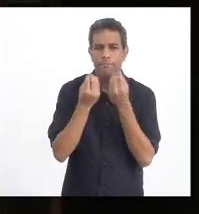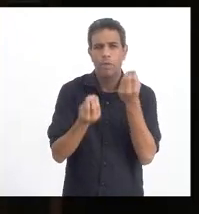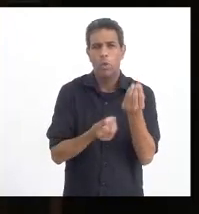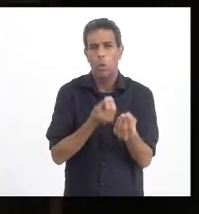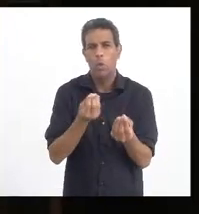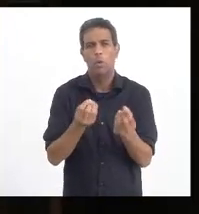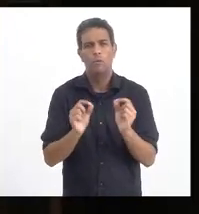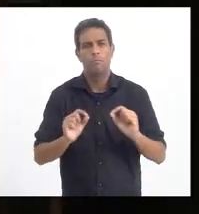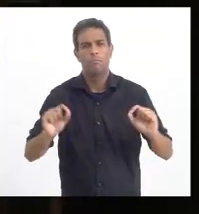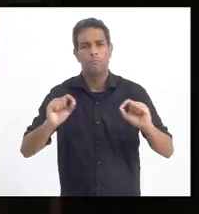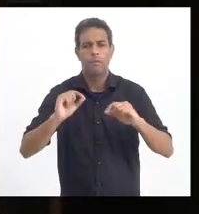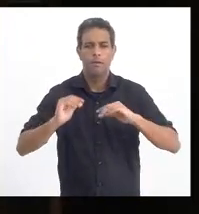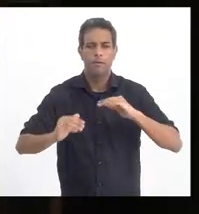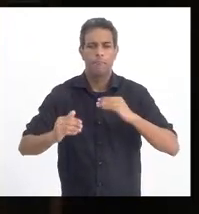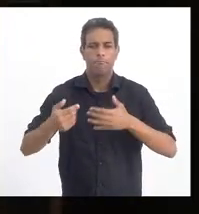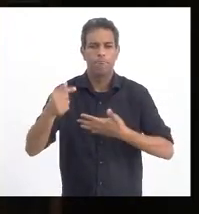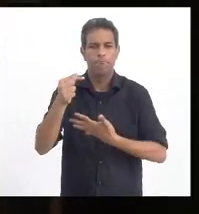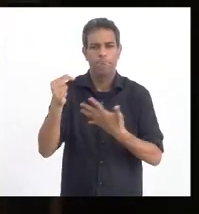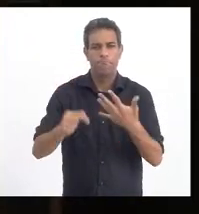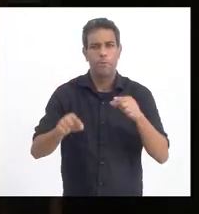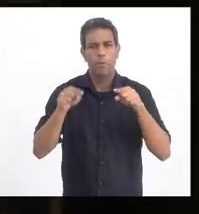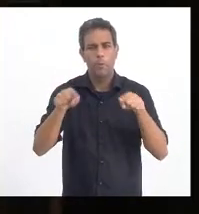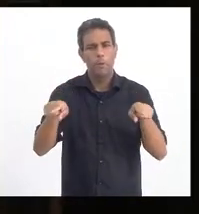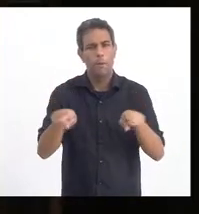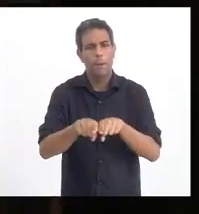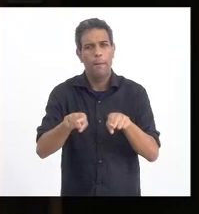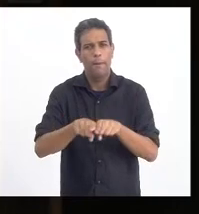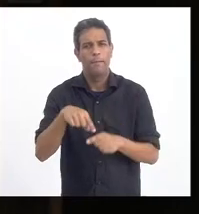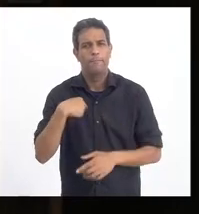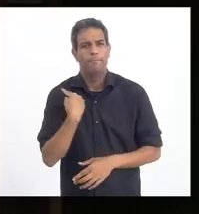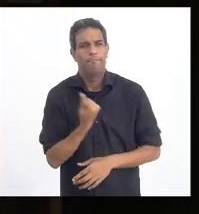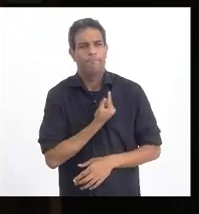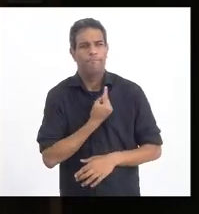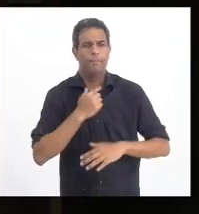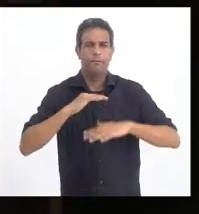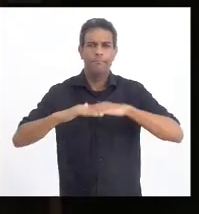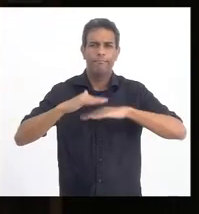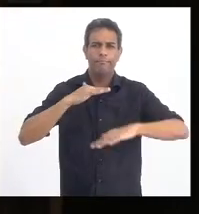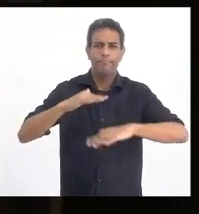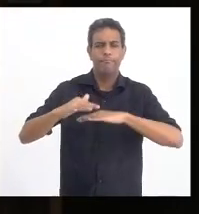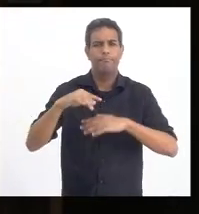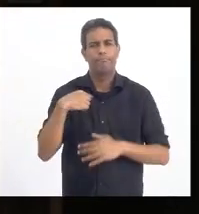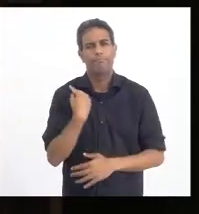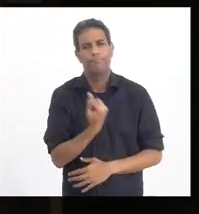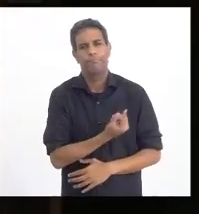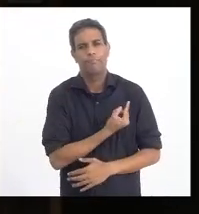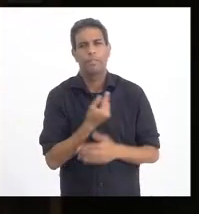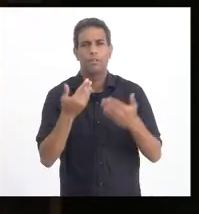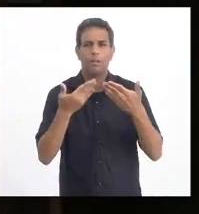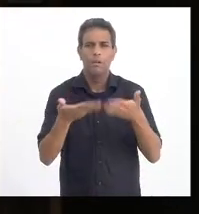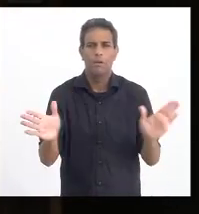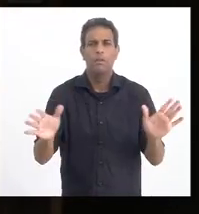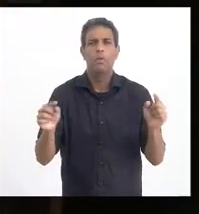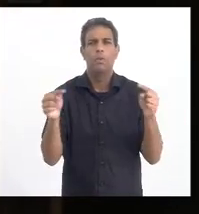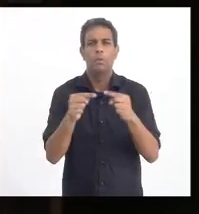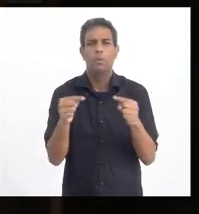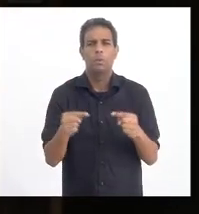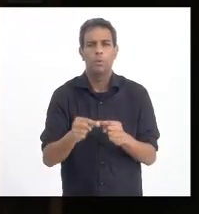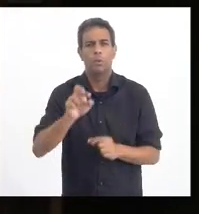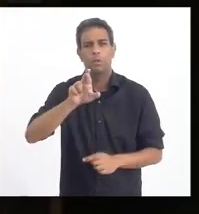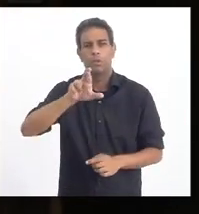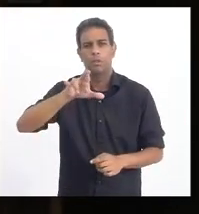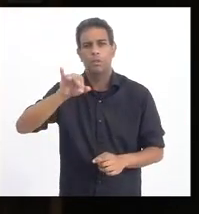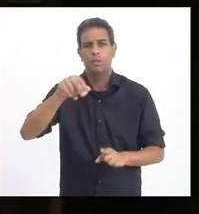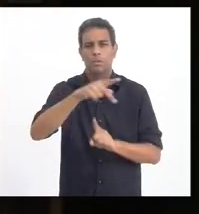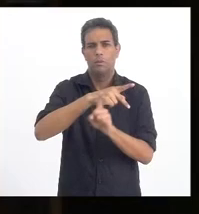dou alguns passos atrás para falar esse foi o motivo foi o motor com que nós não abrimos mão junto ao Rio previdência